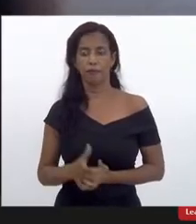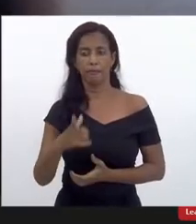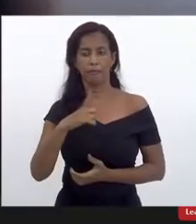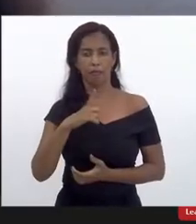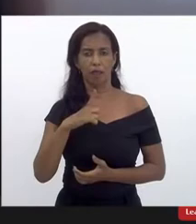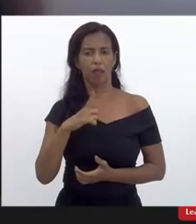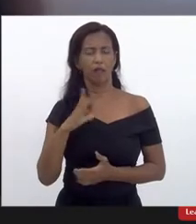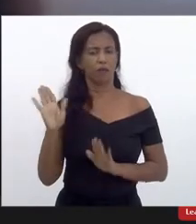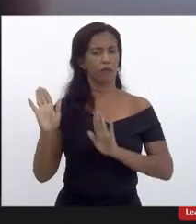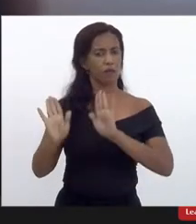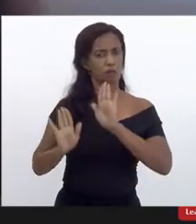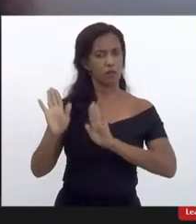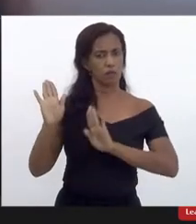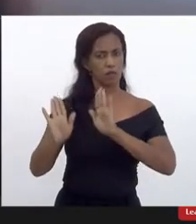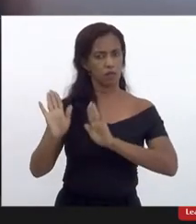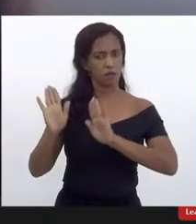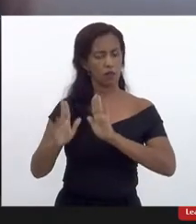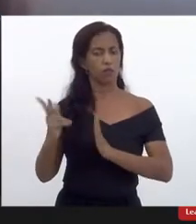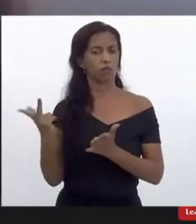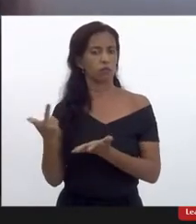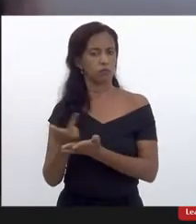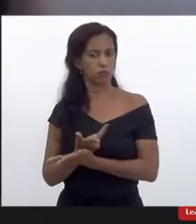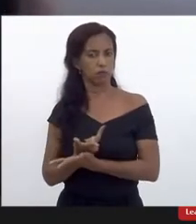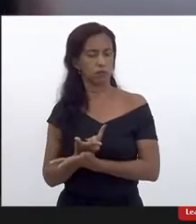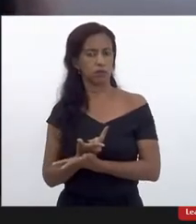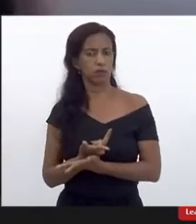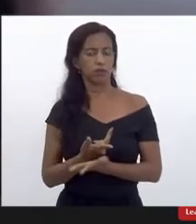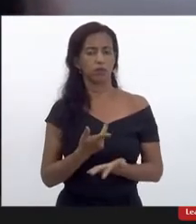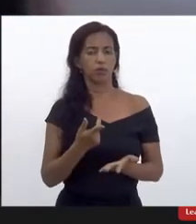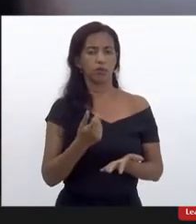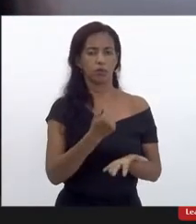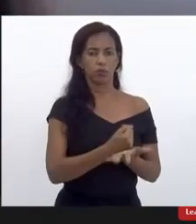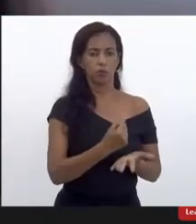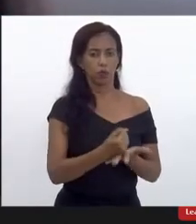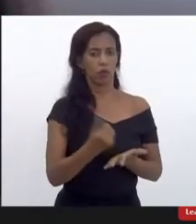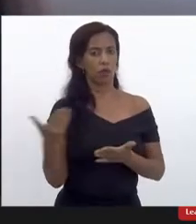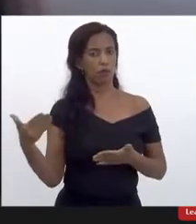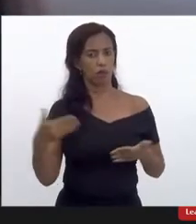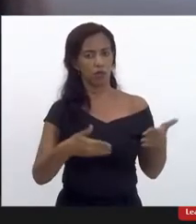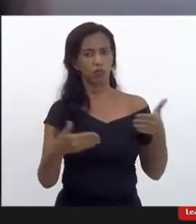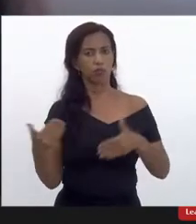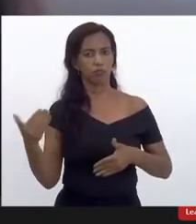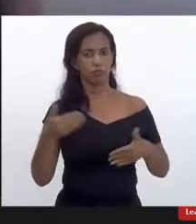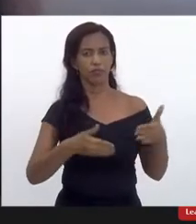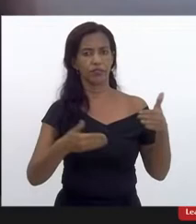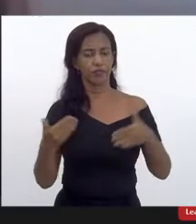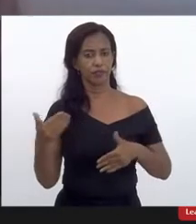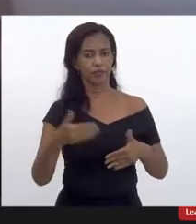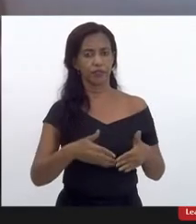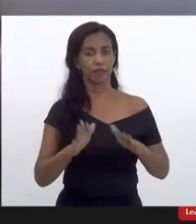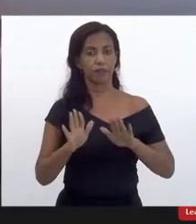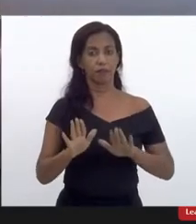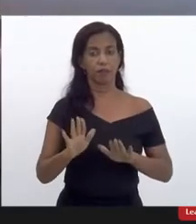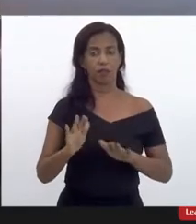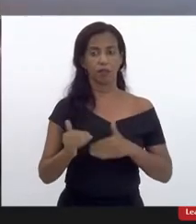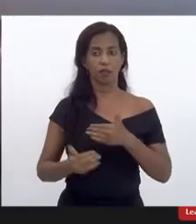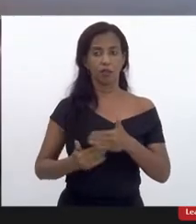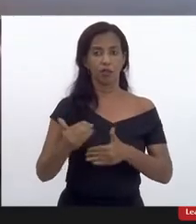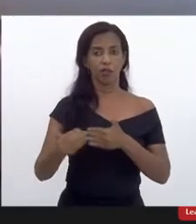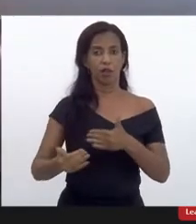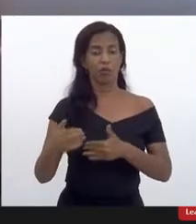Teve a licitação, os terceirizados começaram a chegar nas unidades, porém nós já estamos